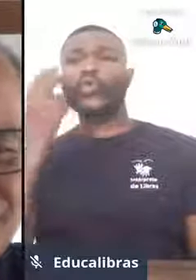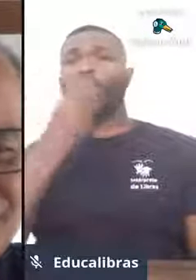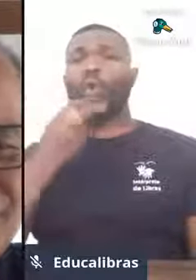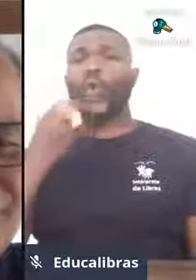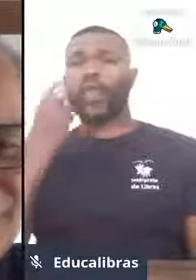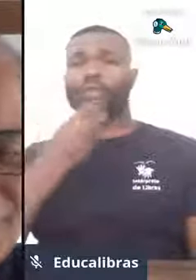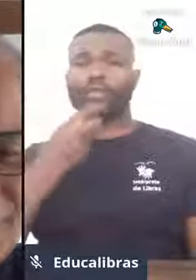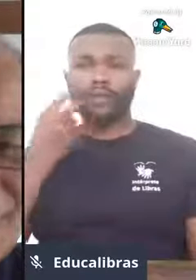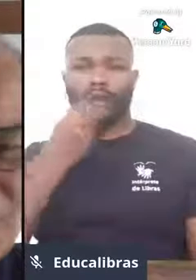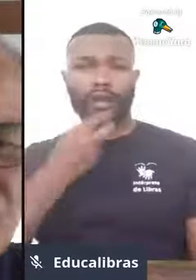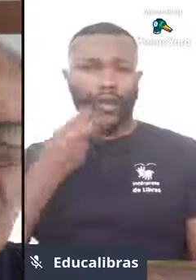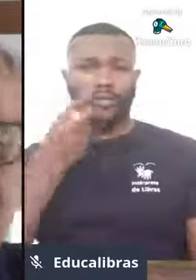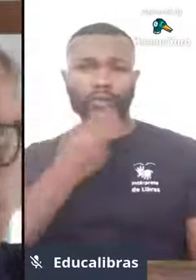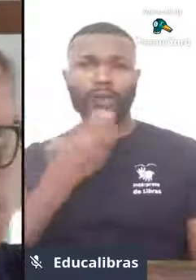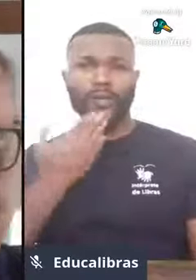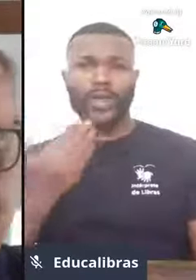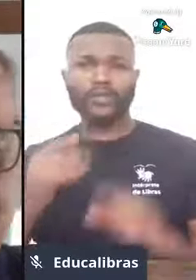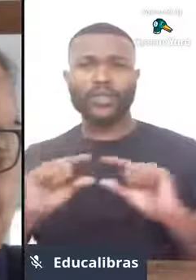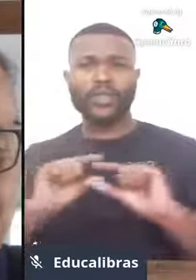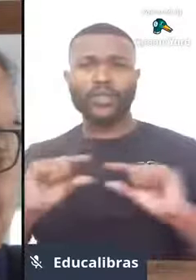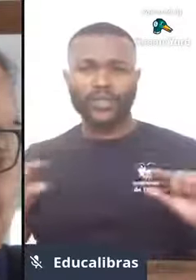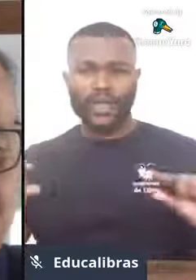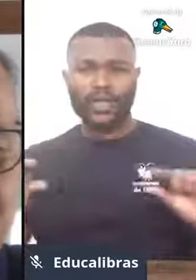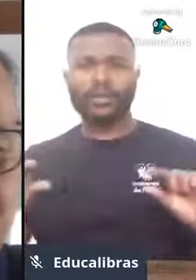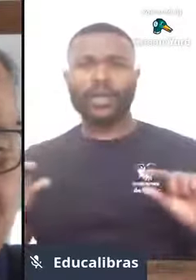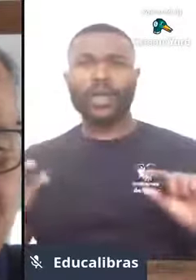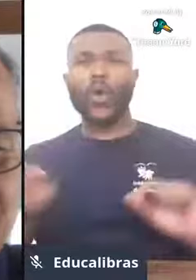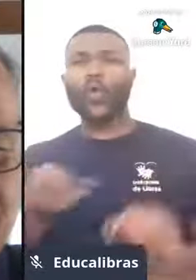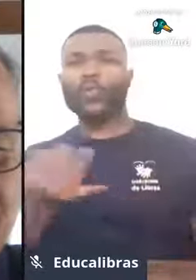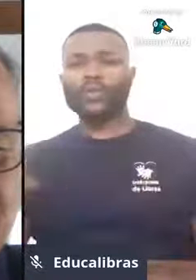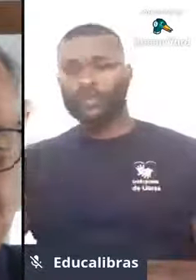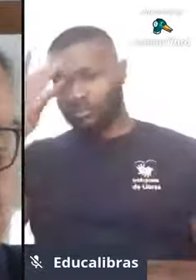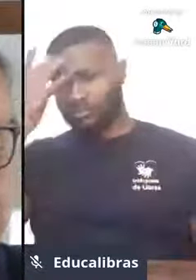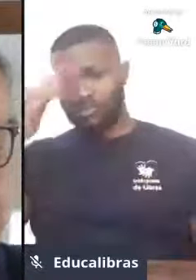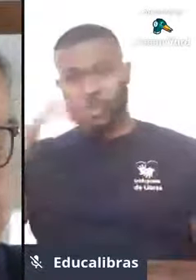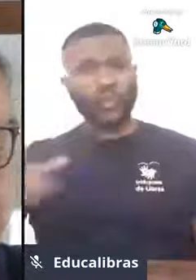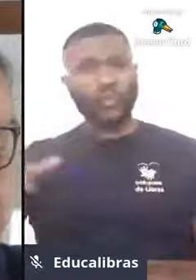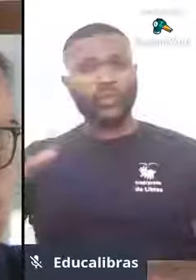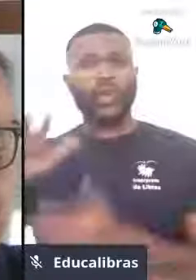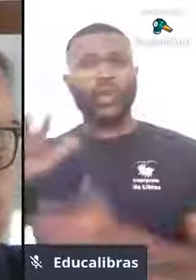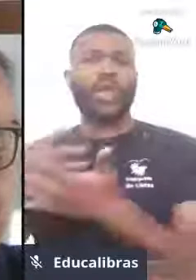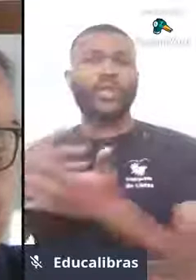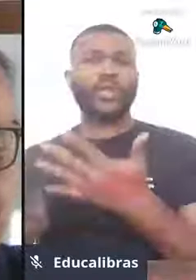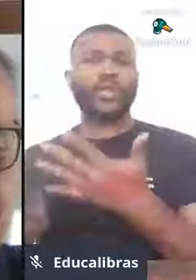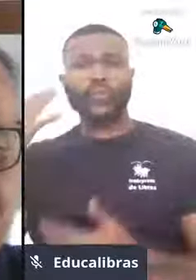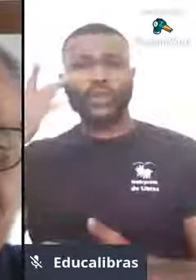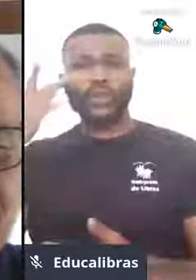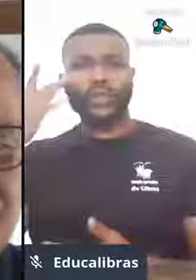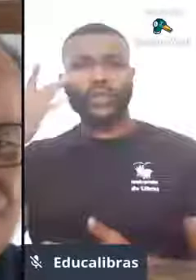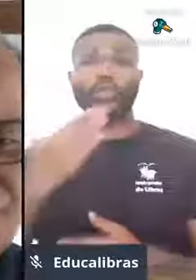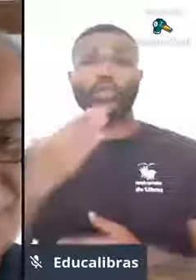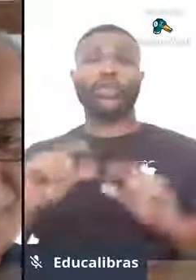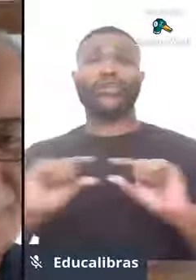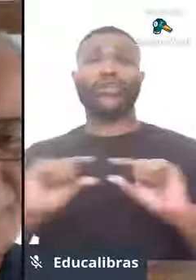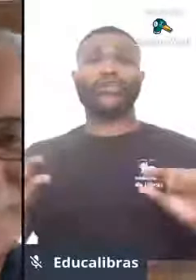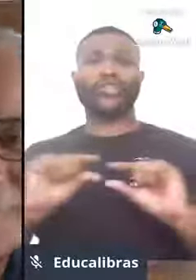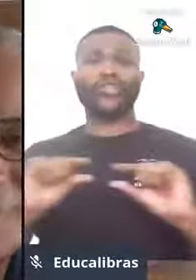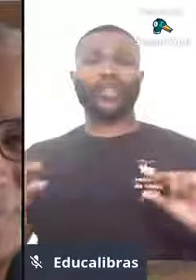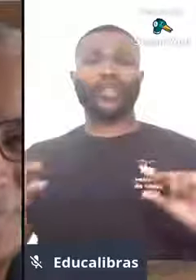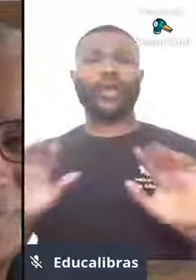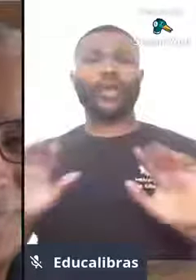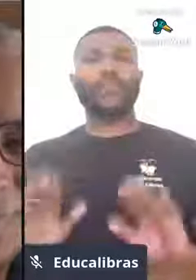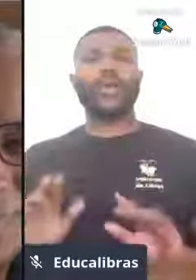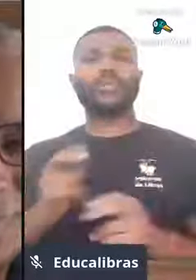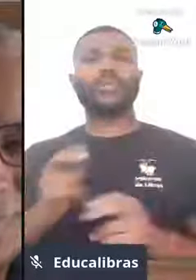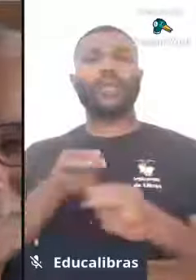que não sabe Libras, a gente colocar legenda, mas não tem nenhum aplicativo que